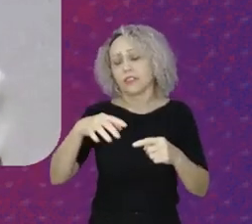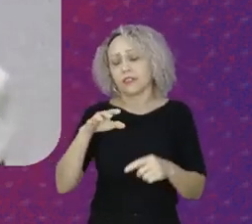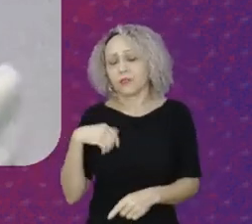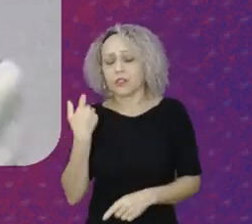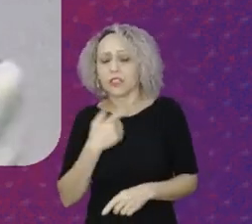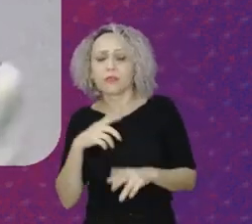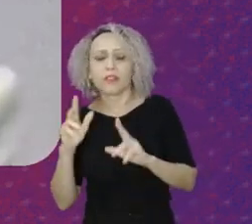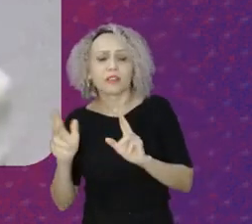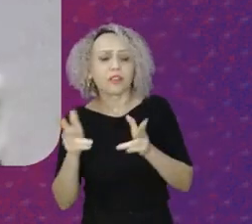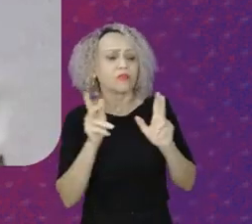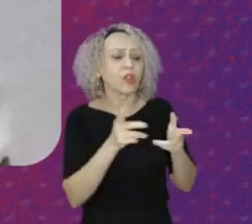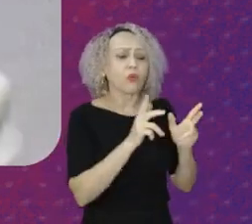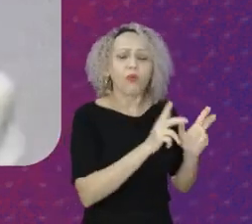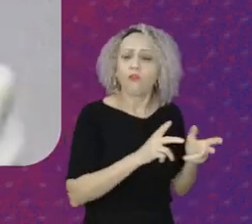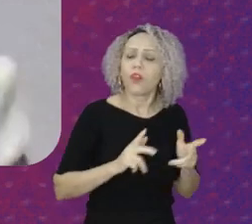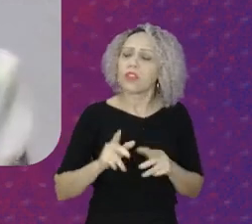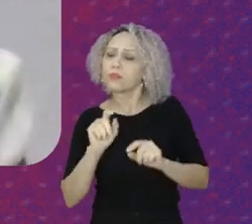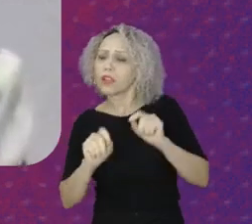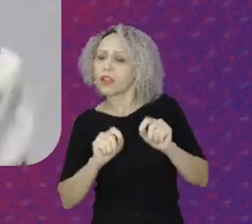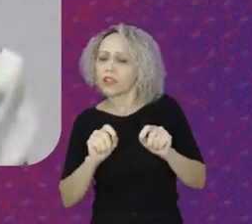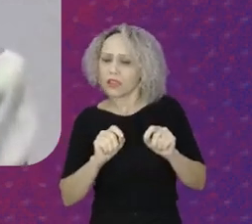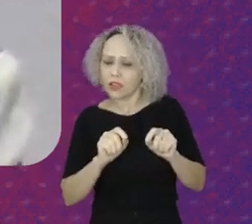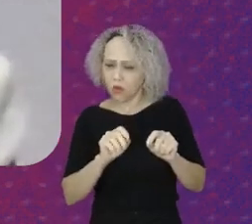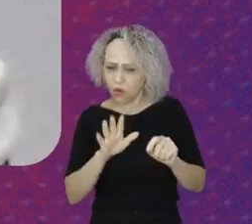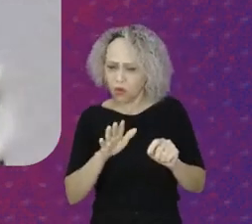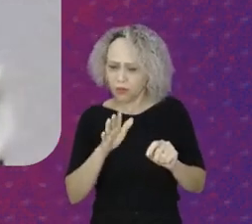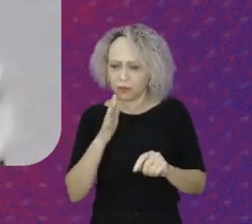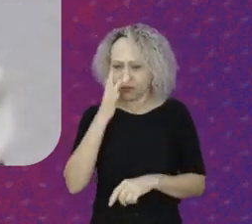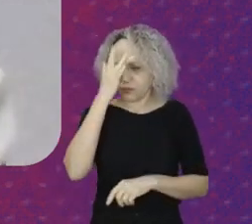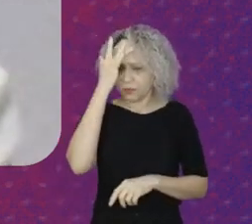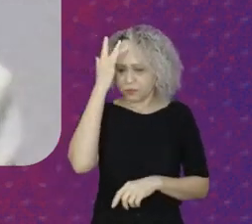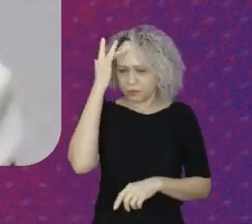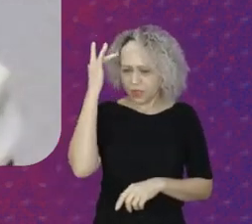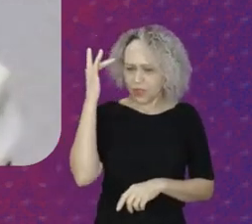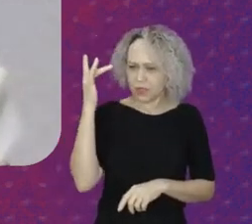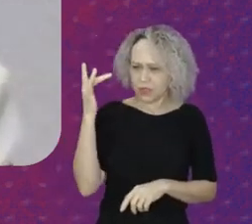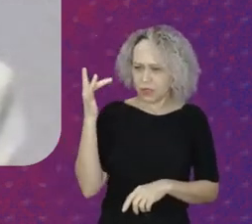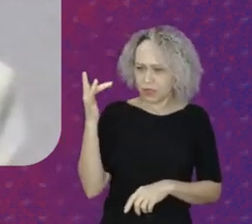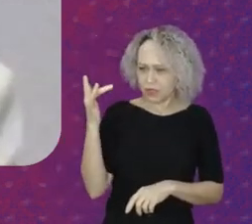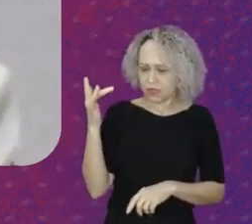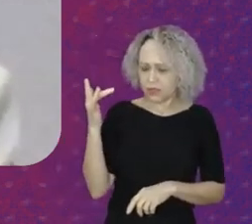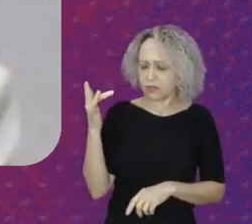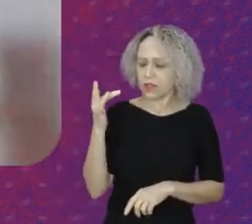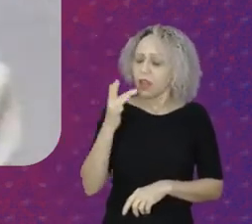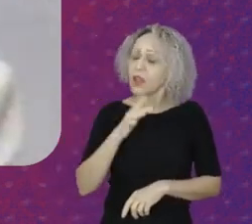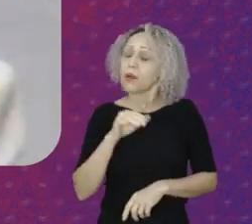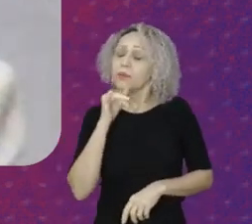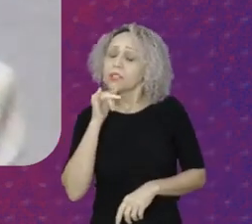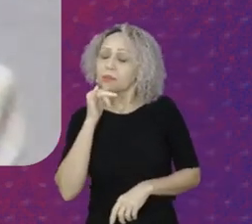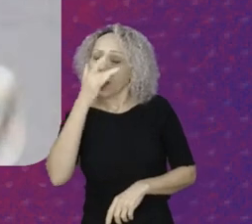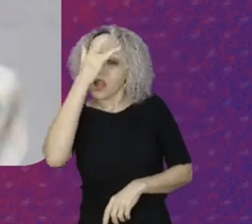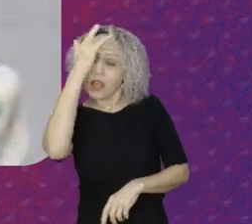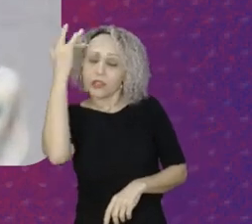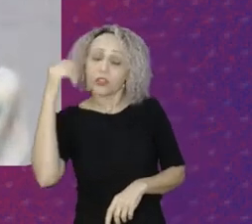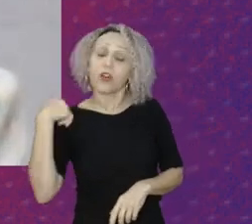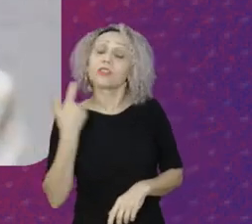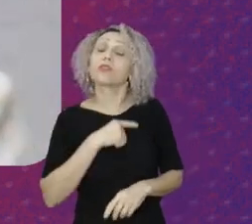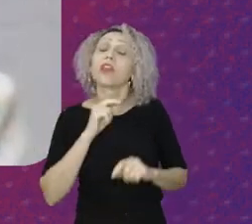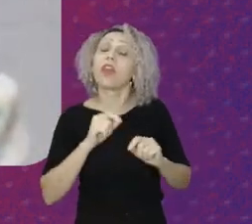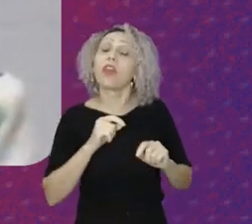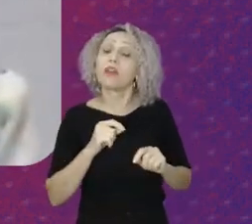ouvir os sonhos das pessoas, prestar contas daquilo que a gente fez no município de Natal, como um exemplo do que